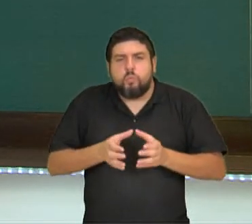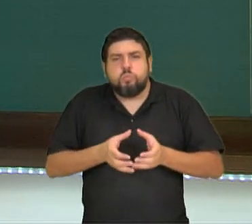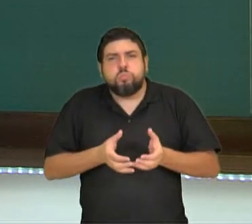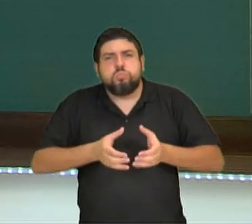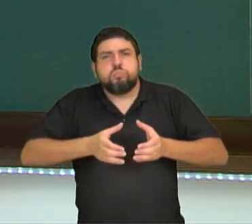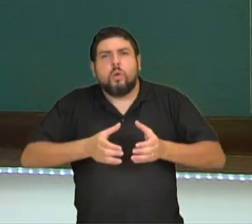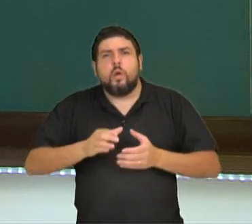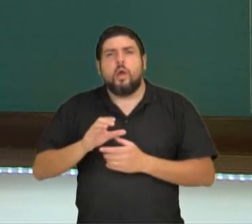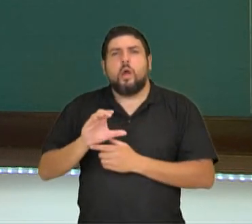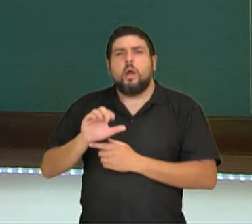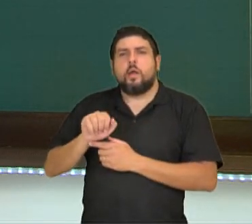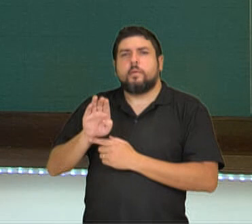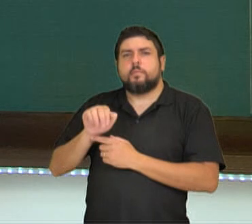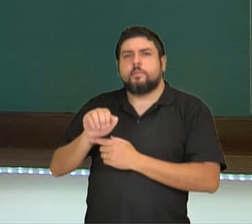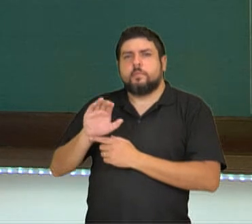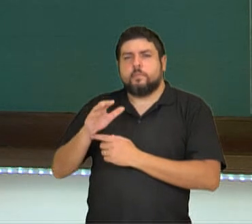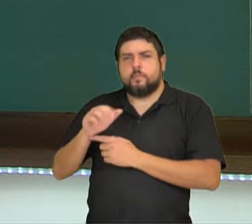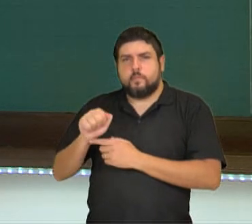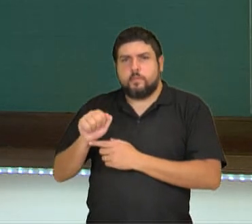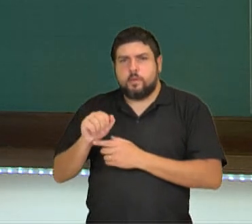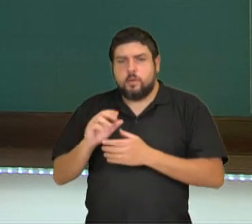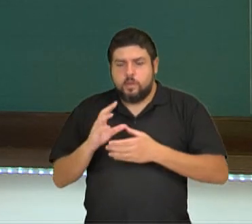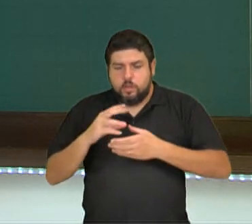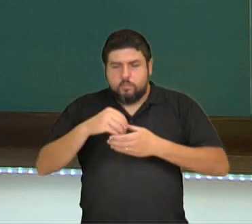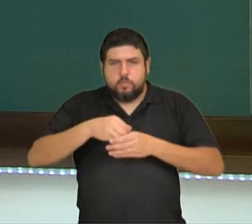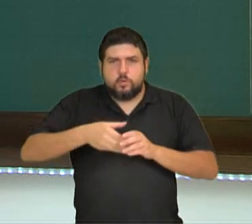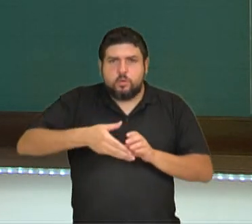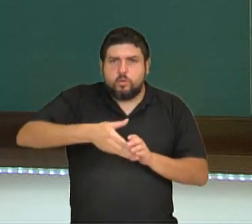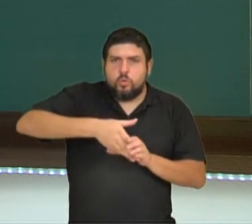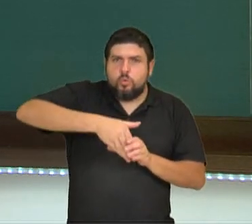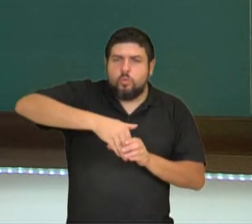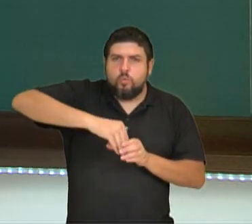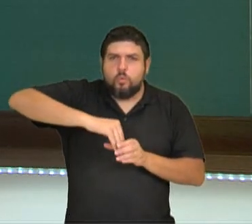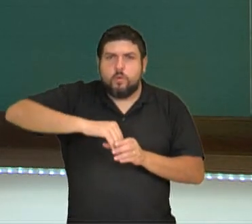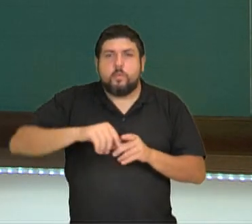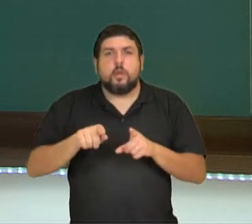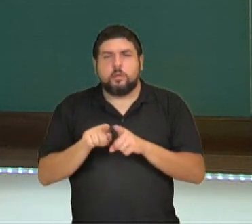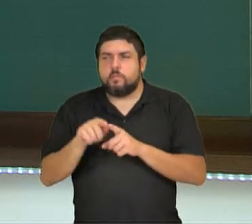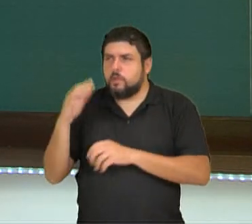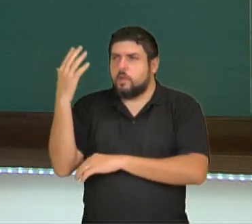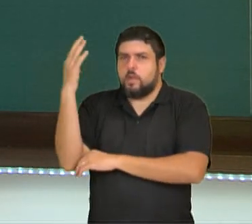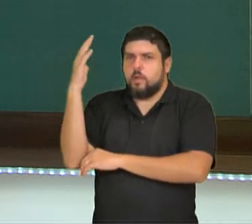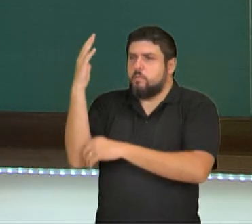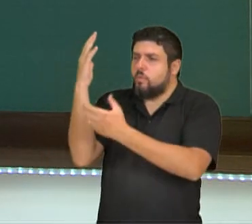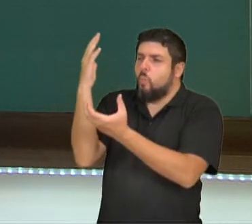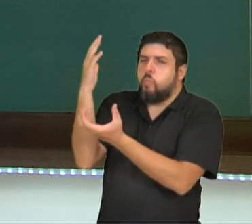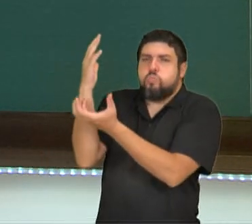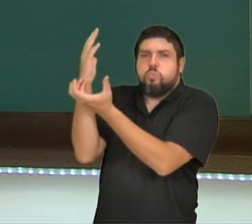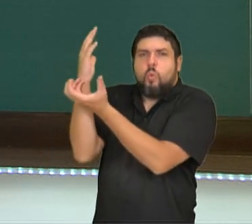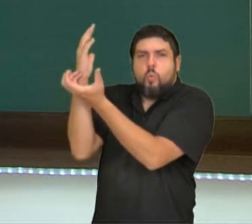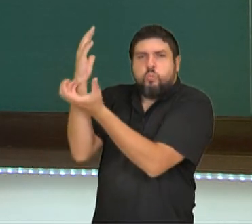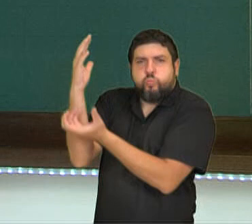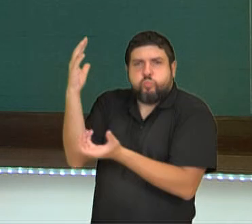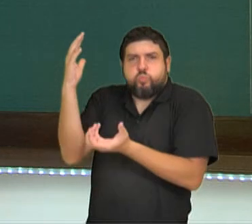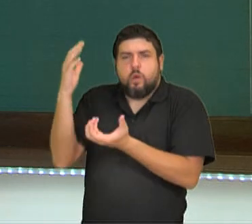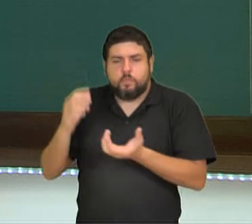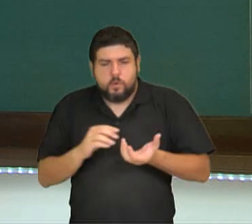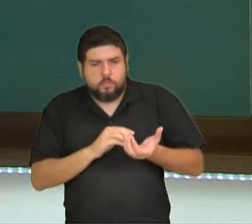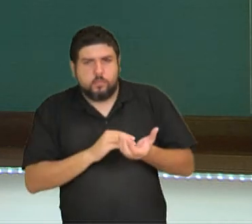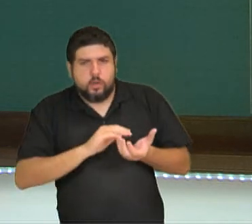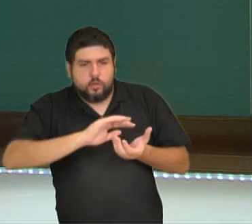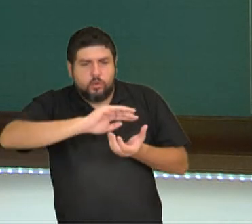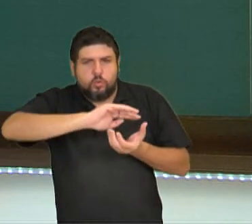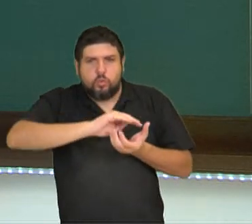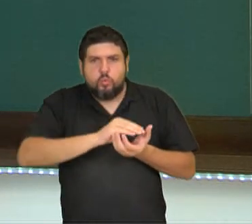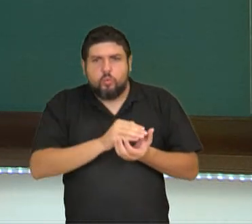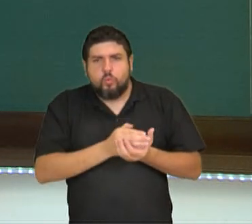cabaça, ela também é um material de uma árvore, né? Retirada de uma árvore. É a mesma, de